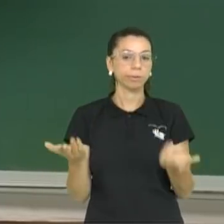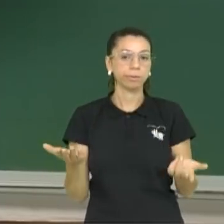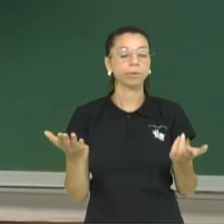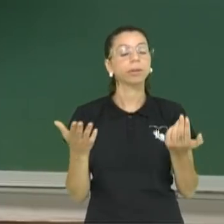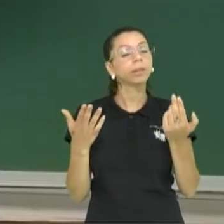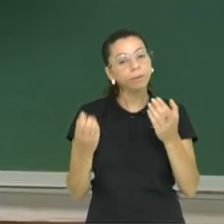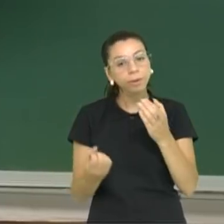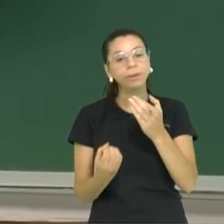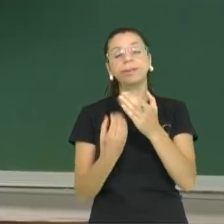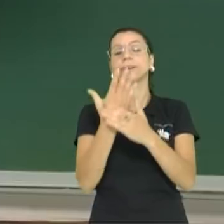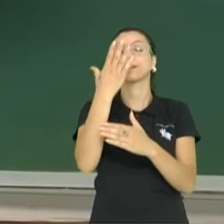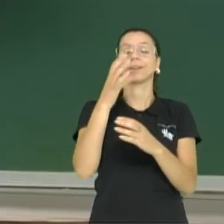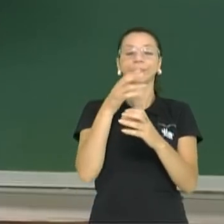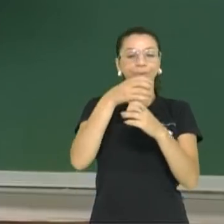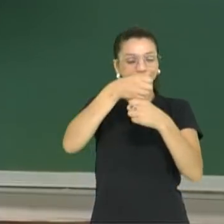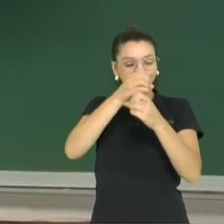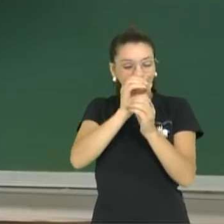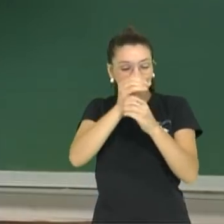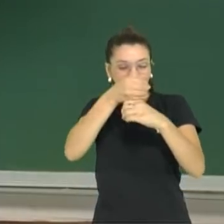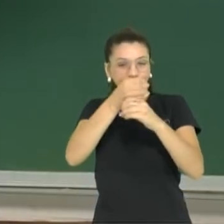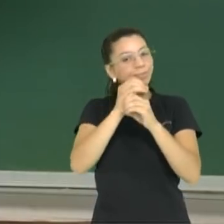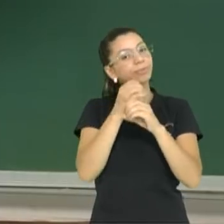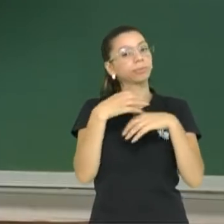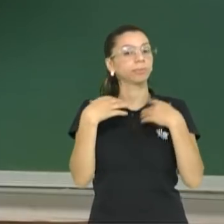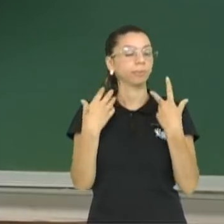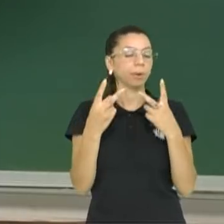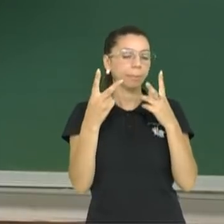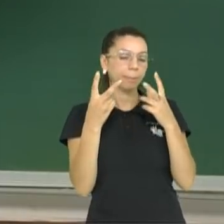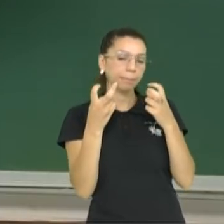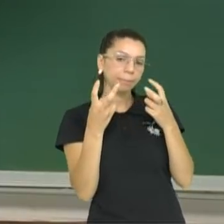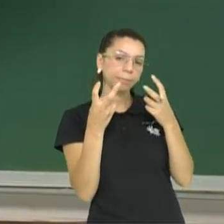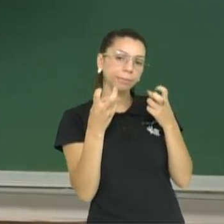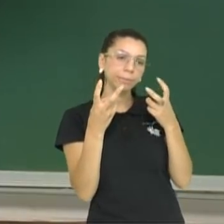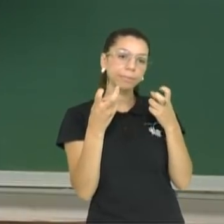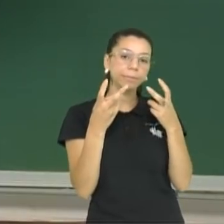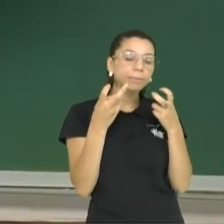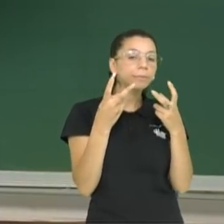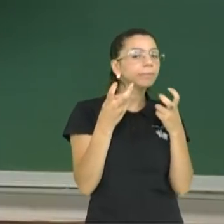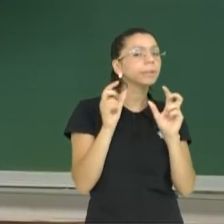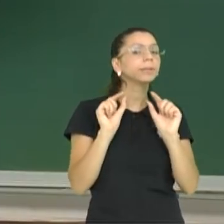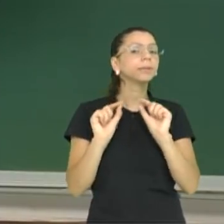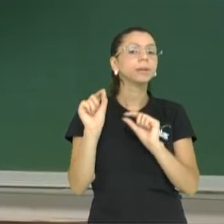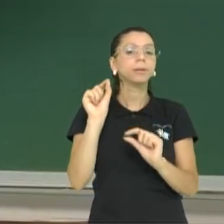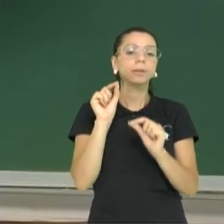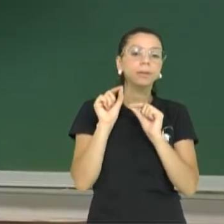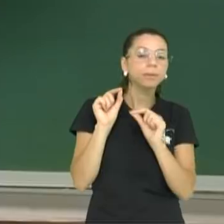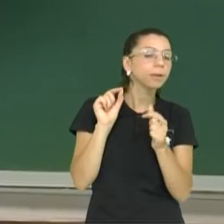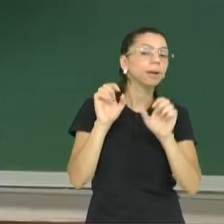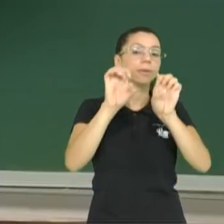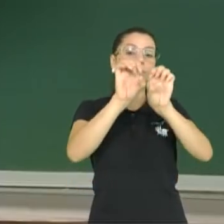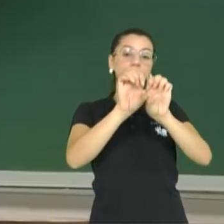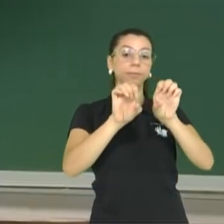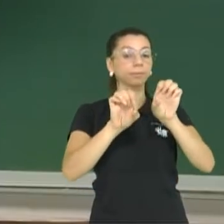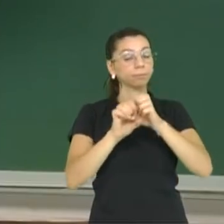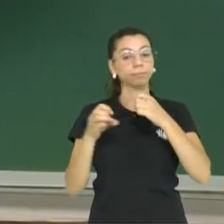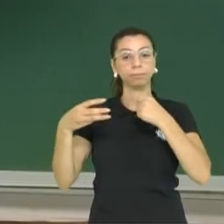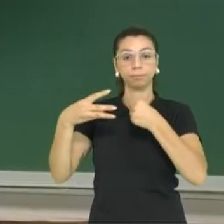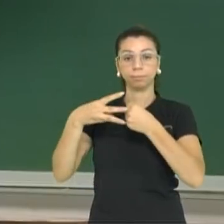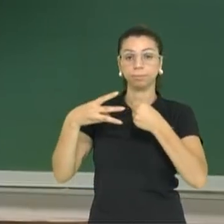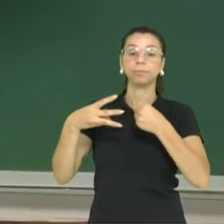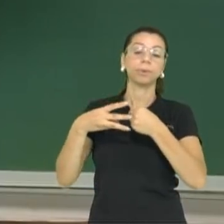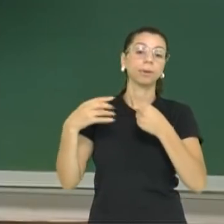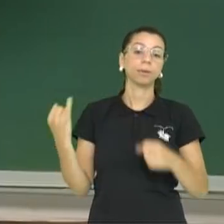foi inventado o microscópio, para reconhecer, para identificar essa estrutura, a célula, que é